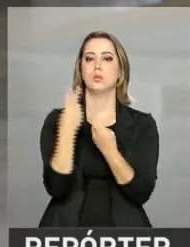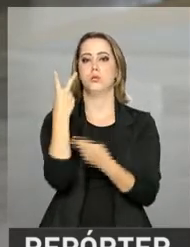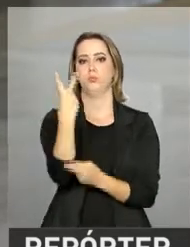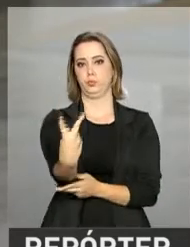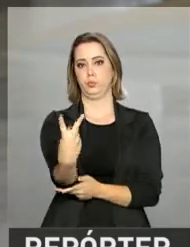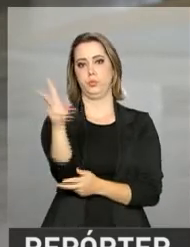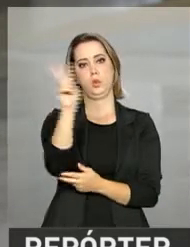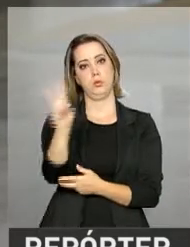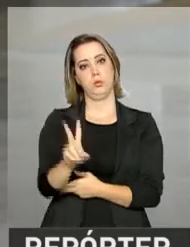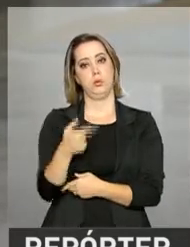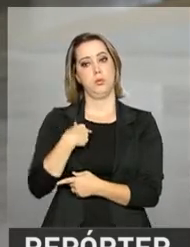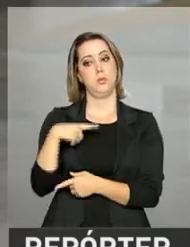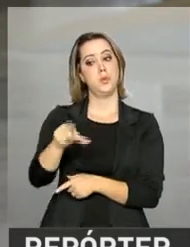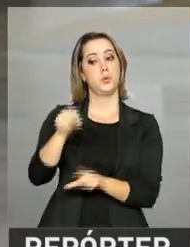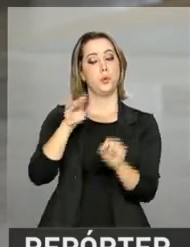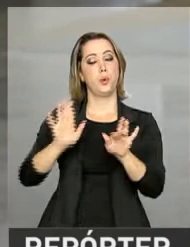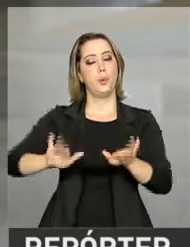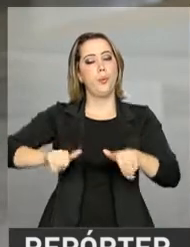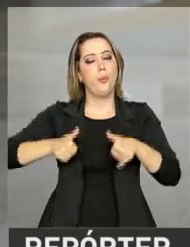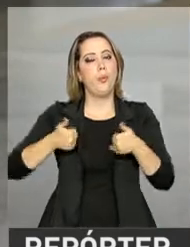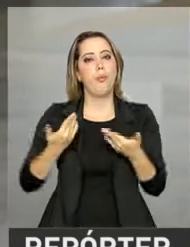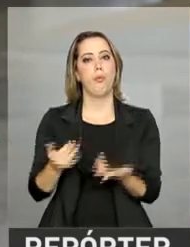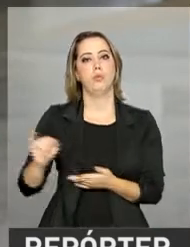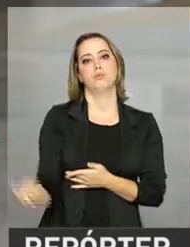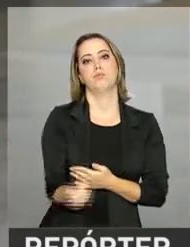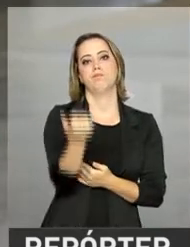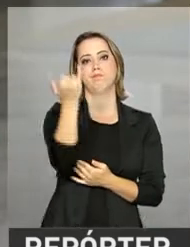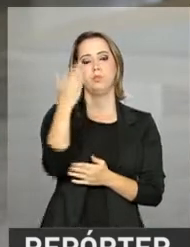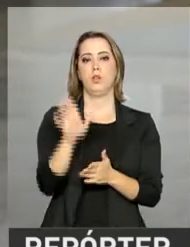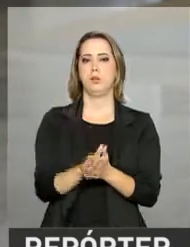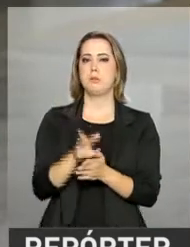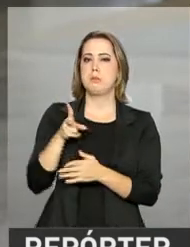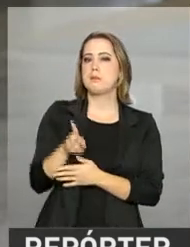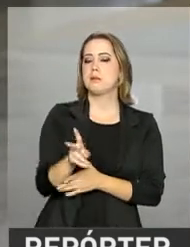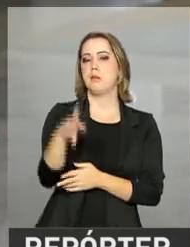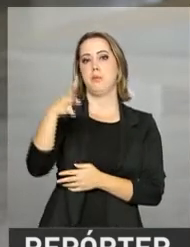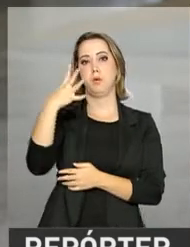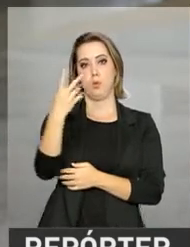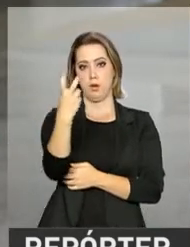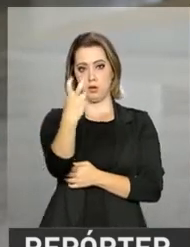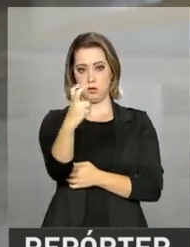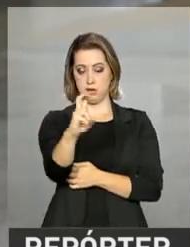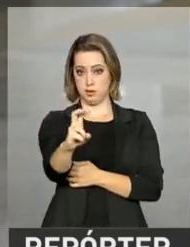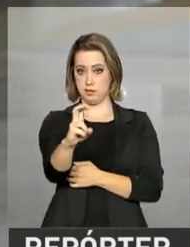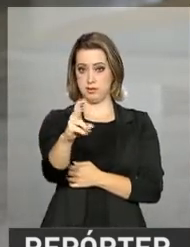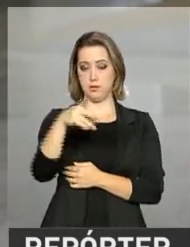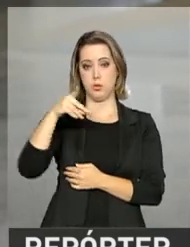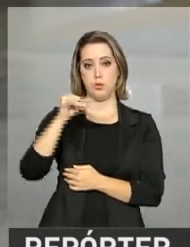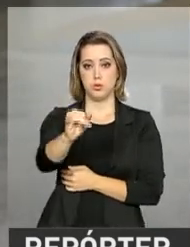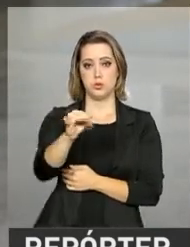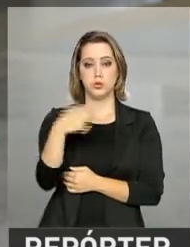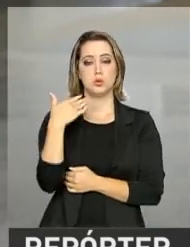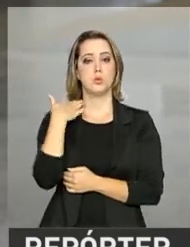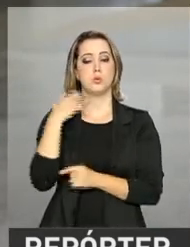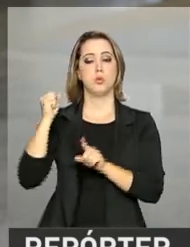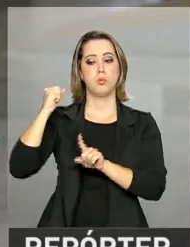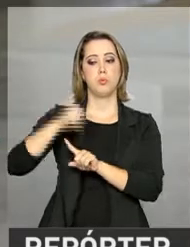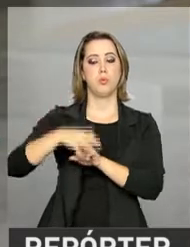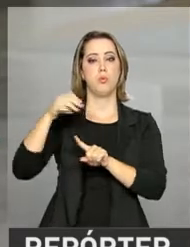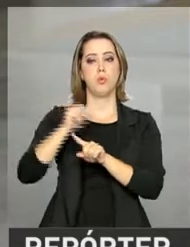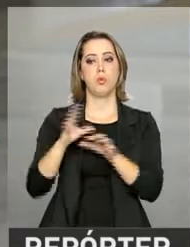para definir os juros da economia a cada 45 dias o banco central pelo comitê de política